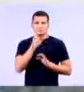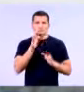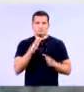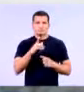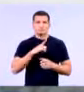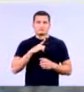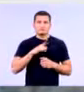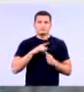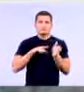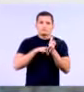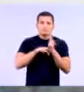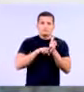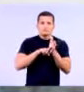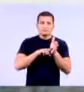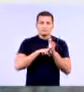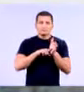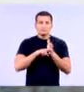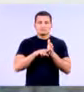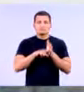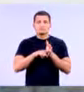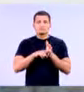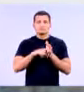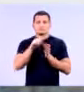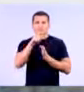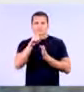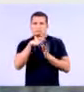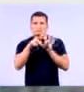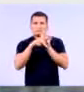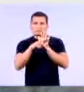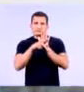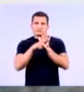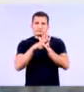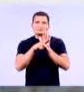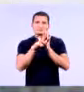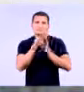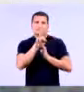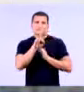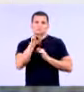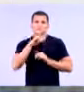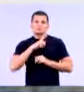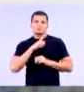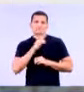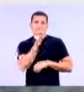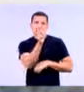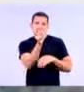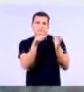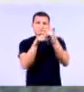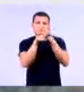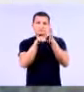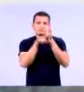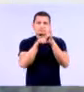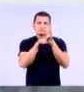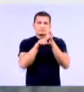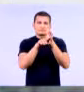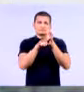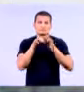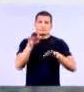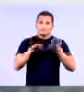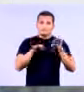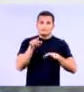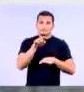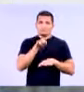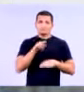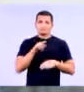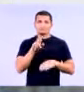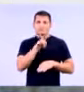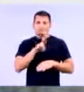de busca, então no próprio site você tem aquele busca rápido ou busca eficiente. E às vezes, quando a gente utiliza aqueles sites,